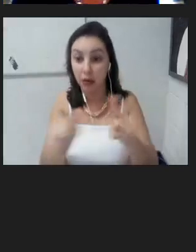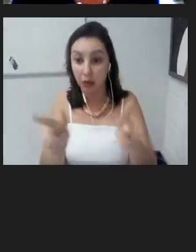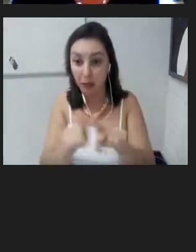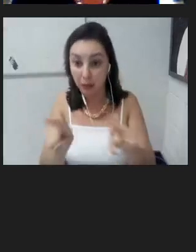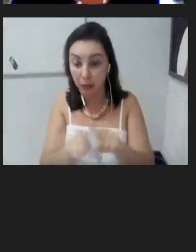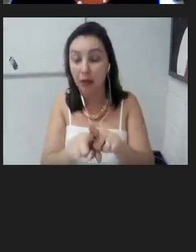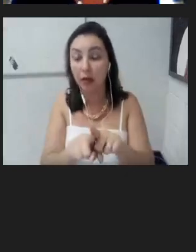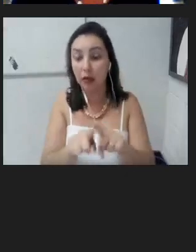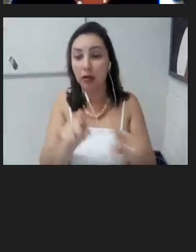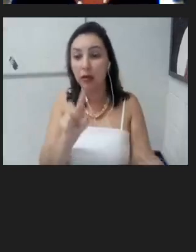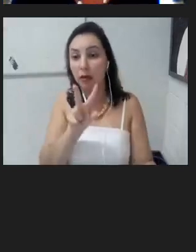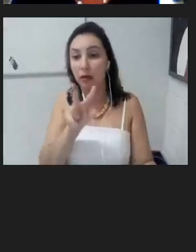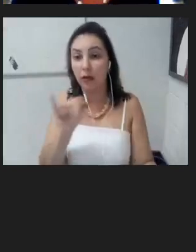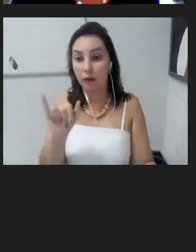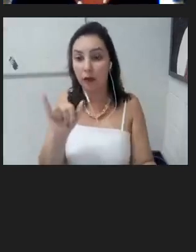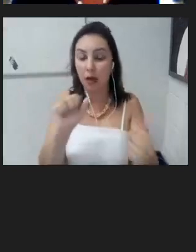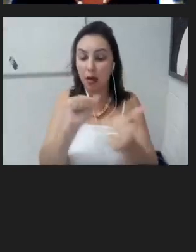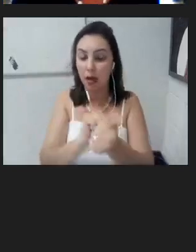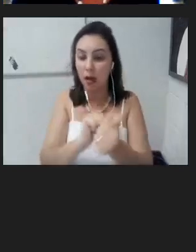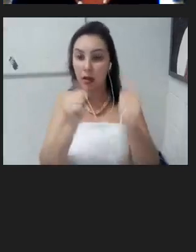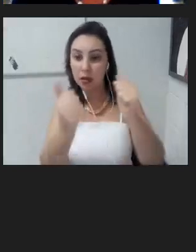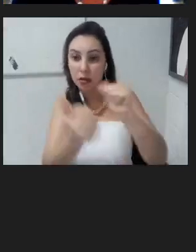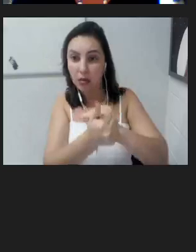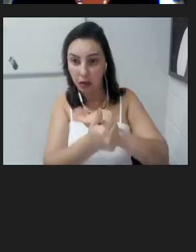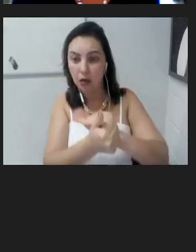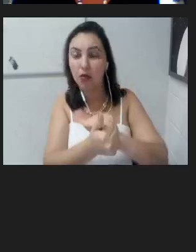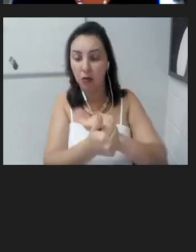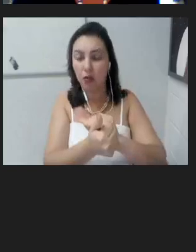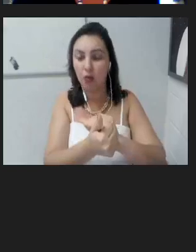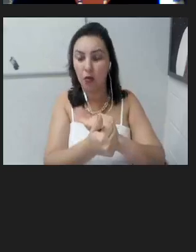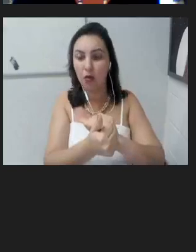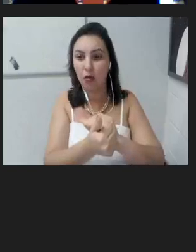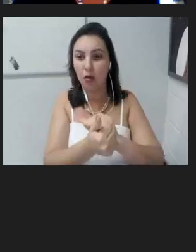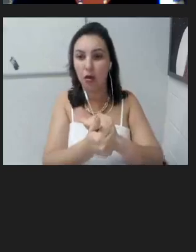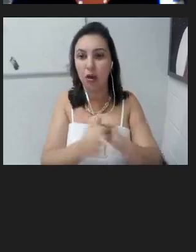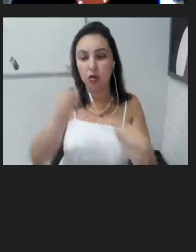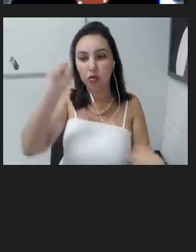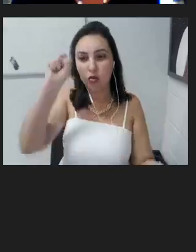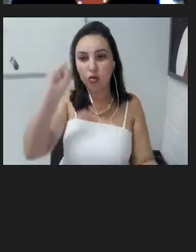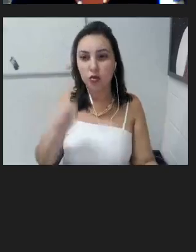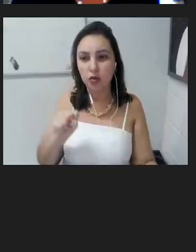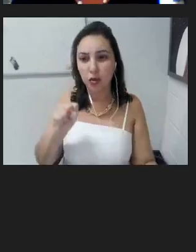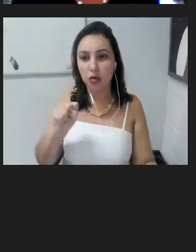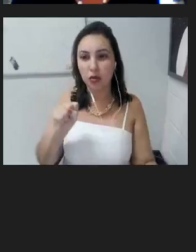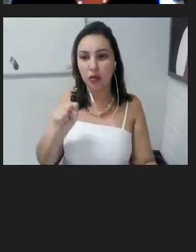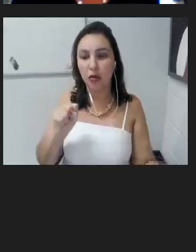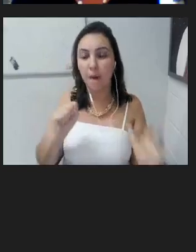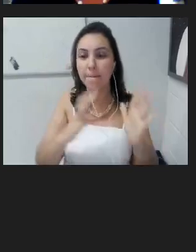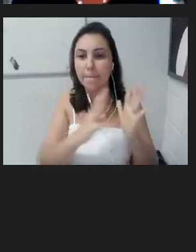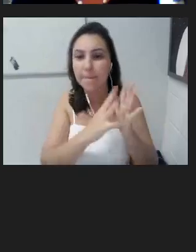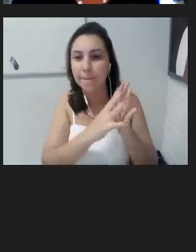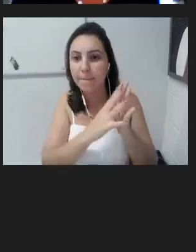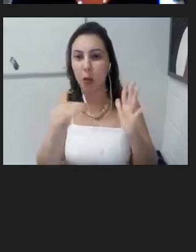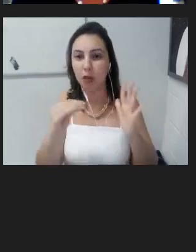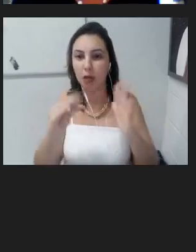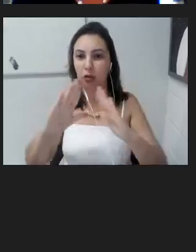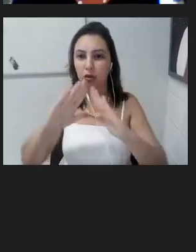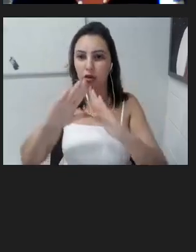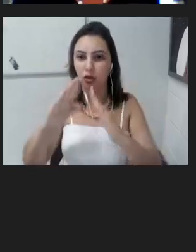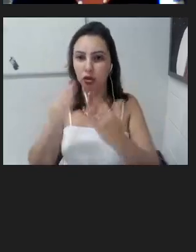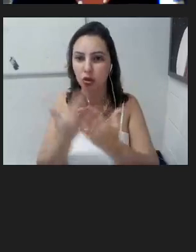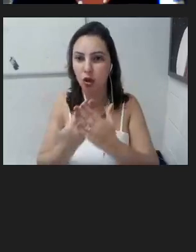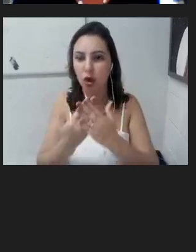vai adequar e ajustar esse sujeito a um modelo de escola, a um modelo